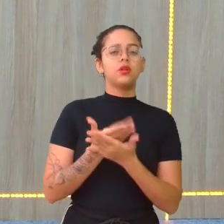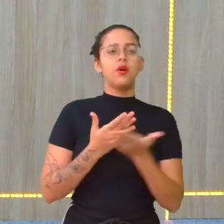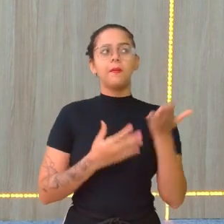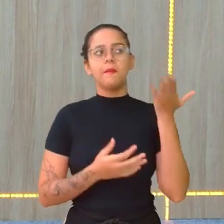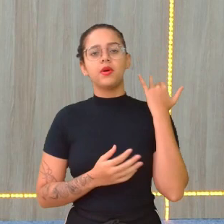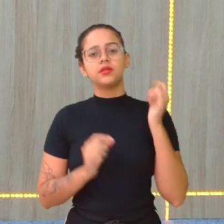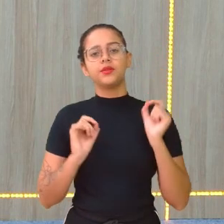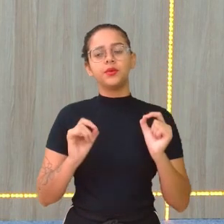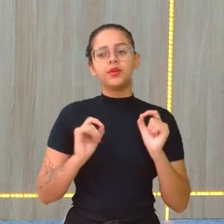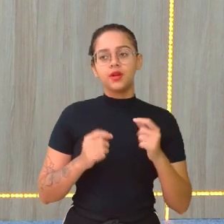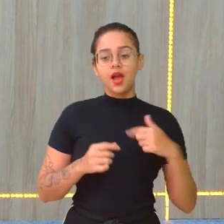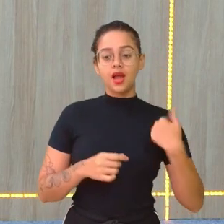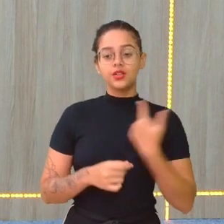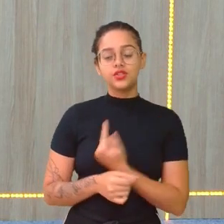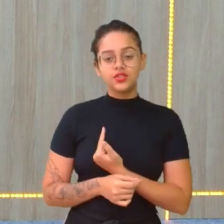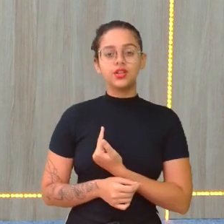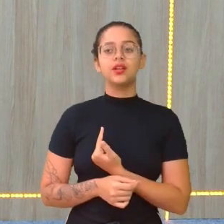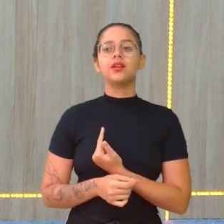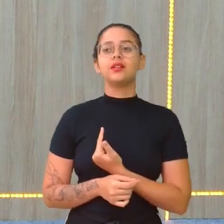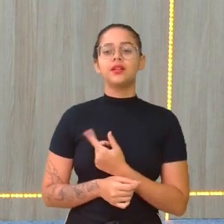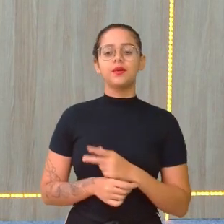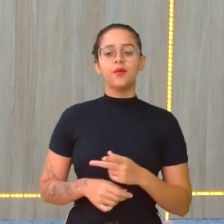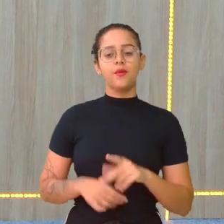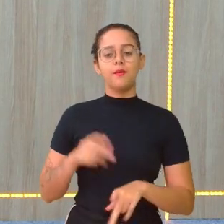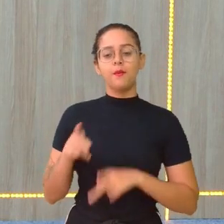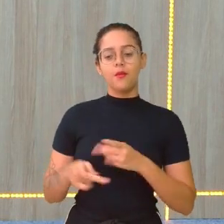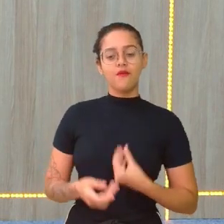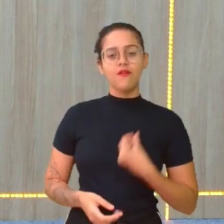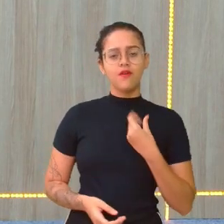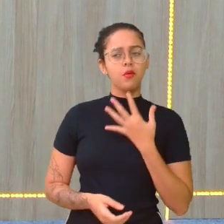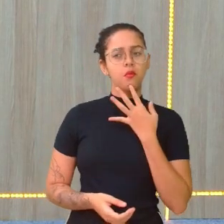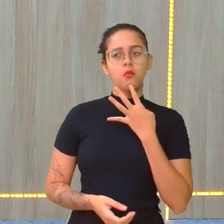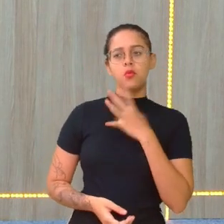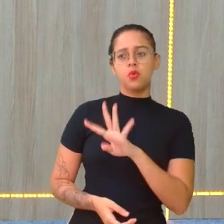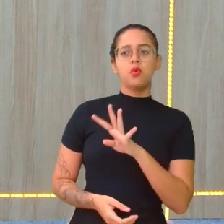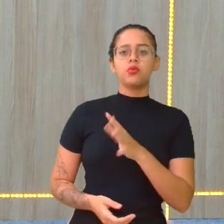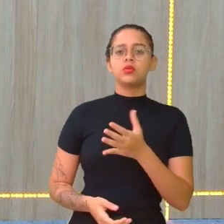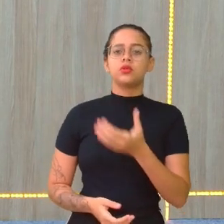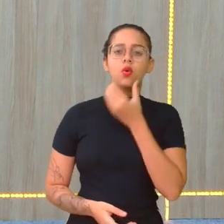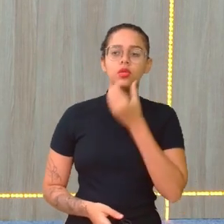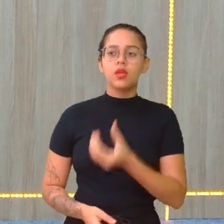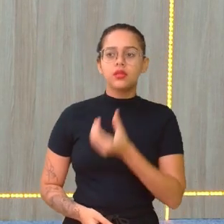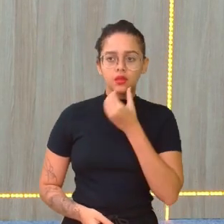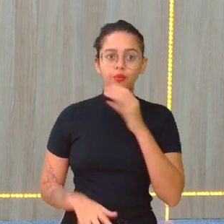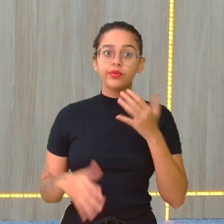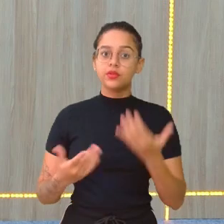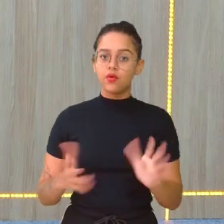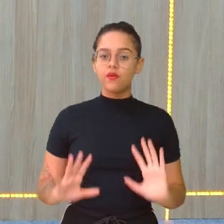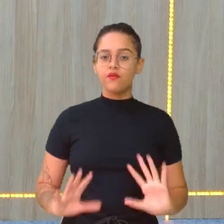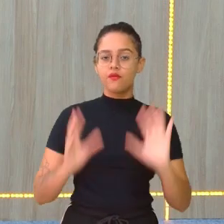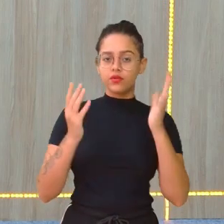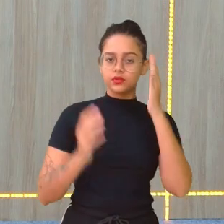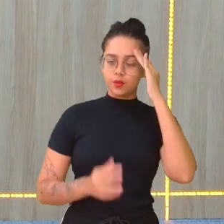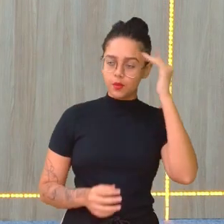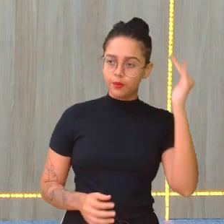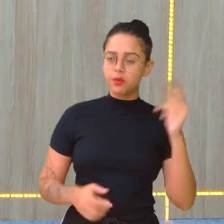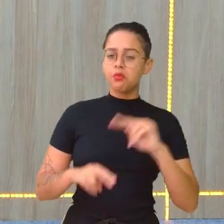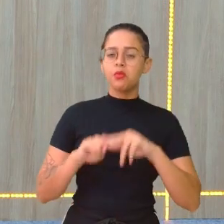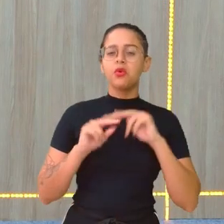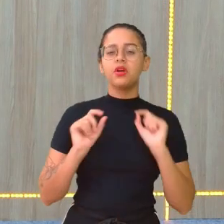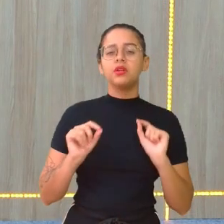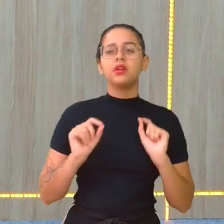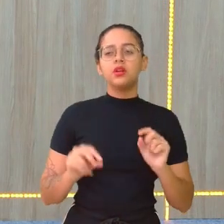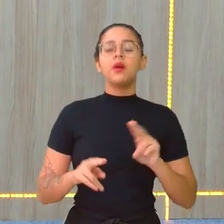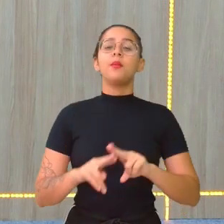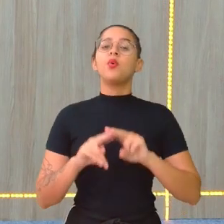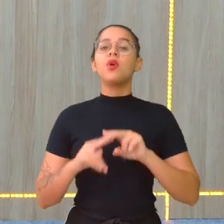a gente aqui, os povos que aqui viviam não conheciam o Natal. Então, o Natal fica uma festa popular no nosso país justamente por